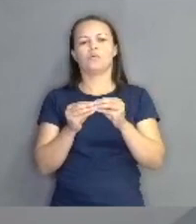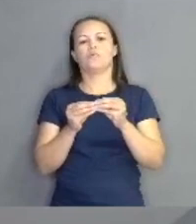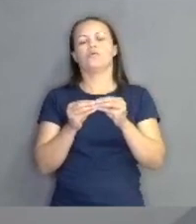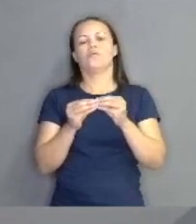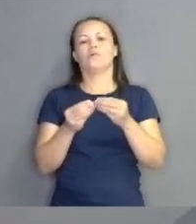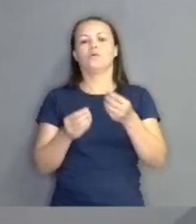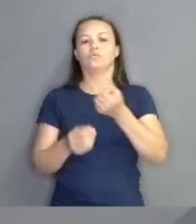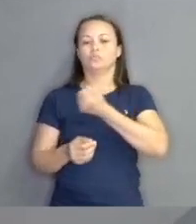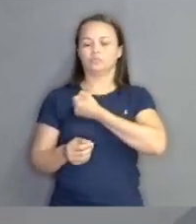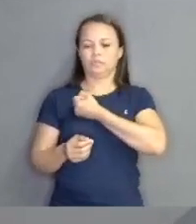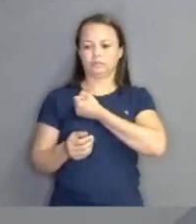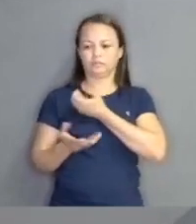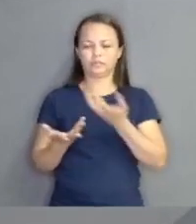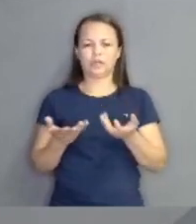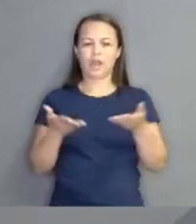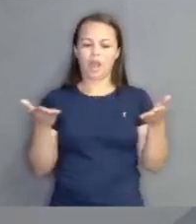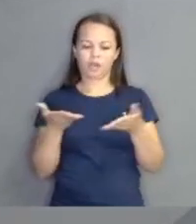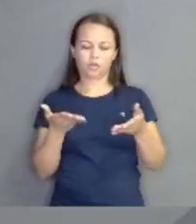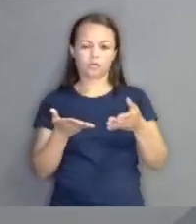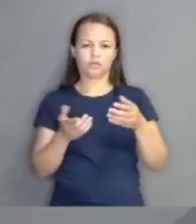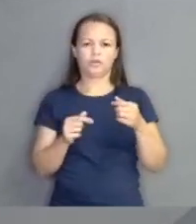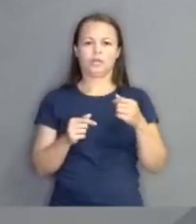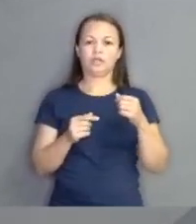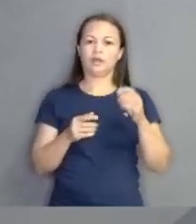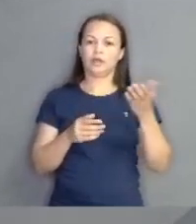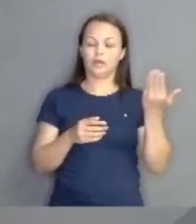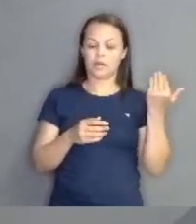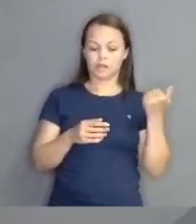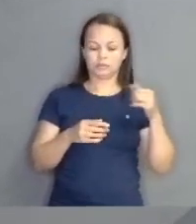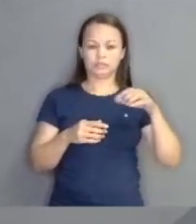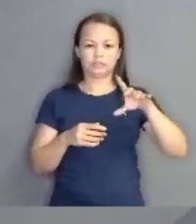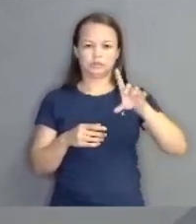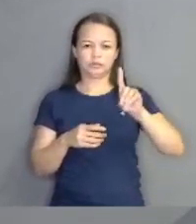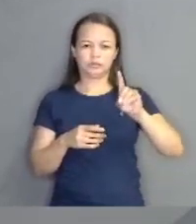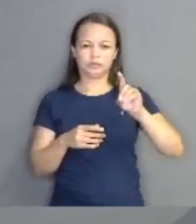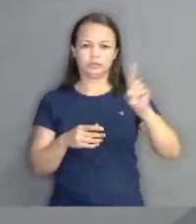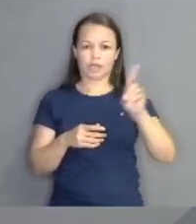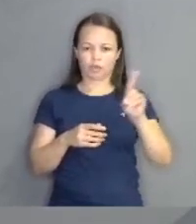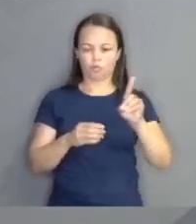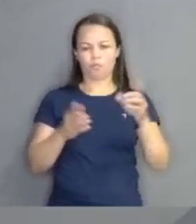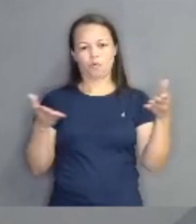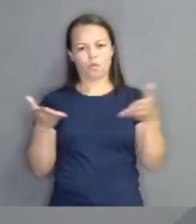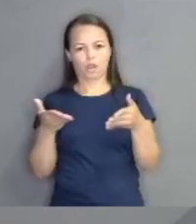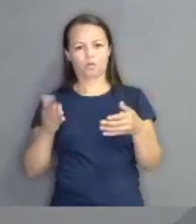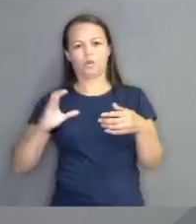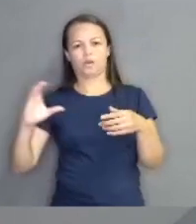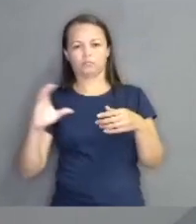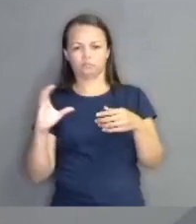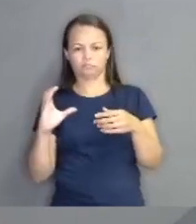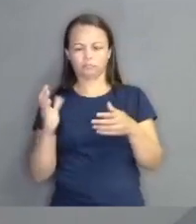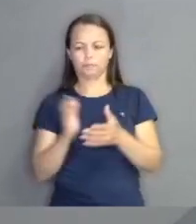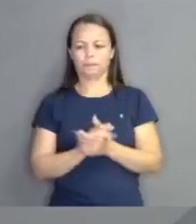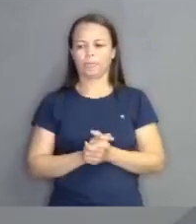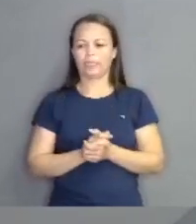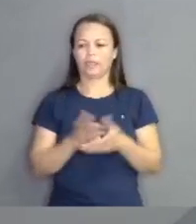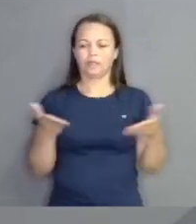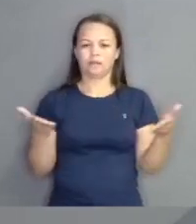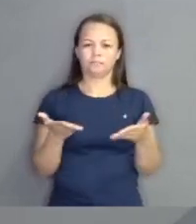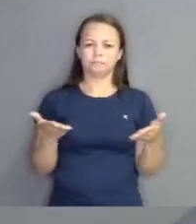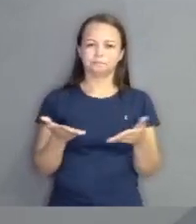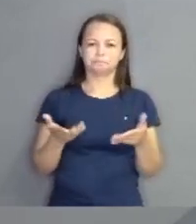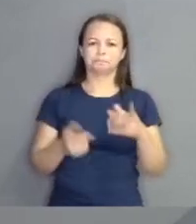ele aqui e agora a gente vai compor ele aqui, ok? Ó, eu tenho 4